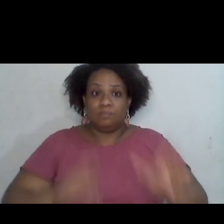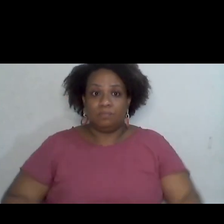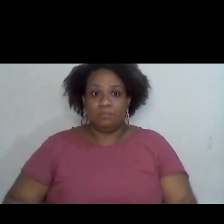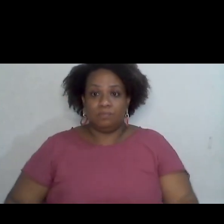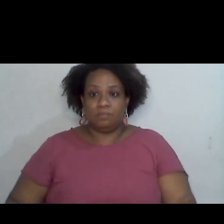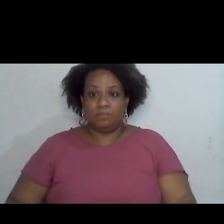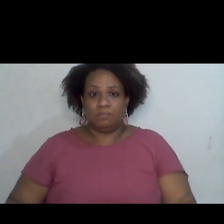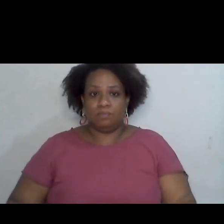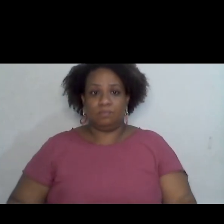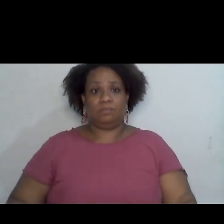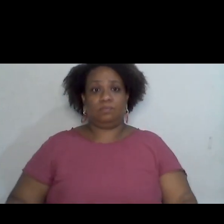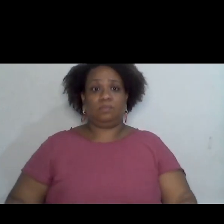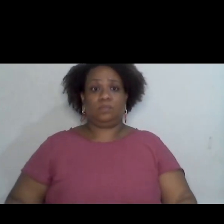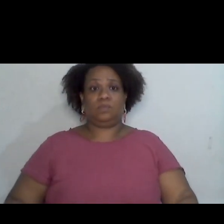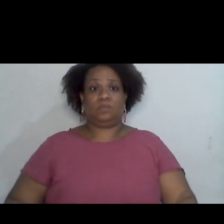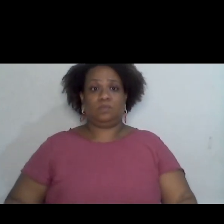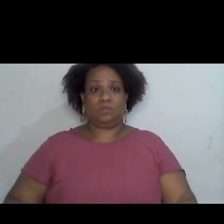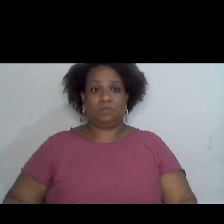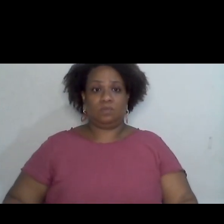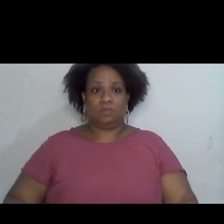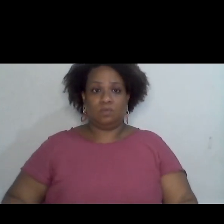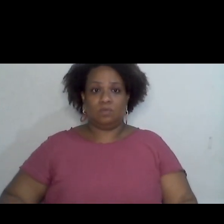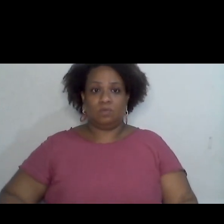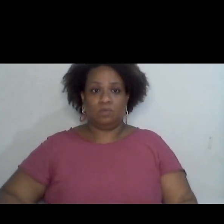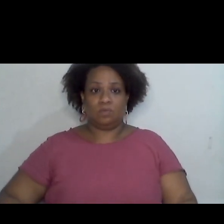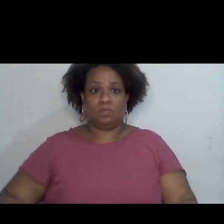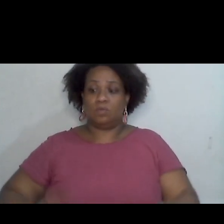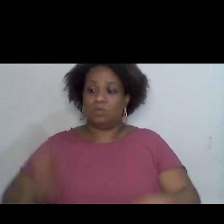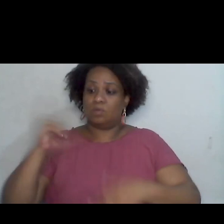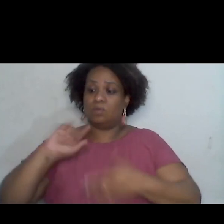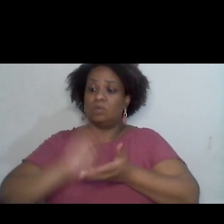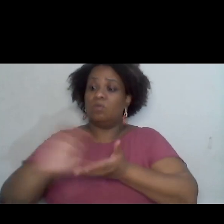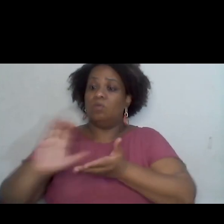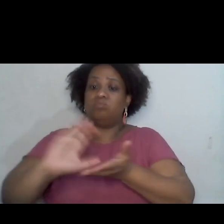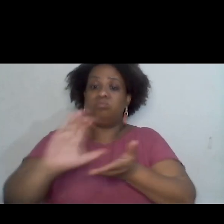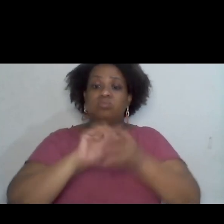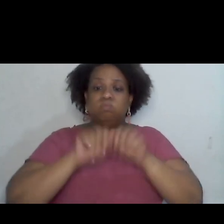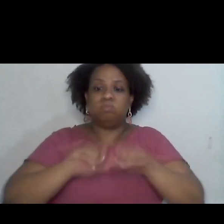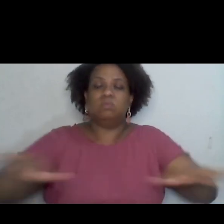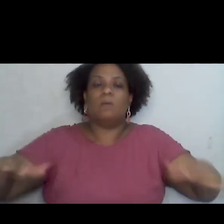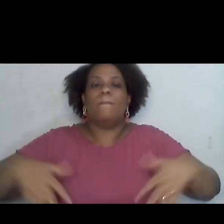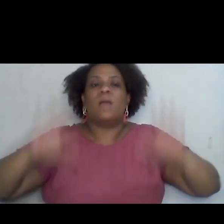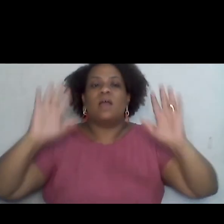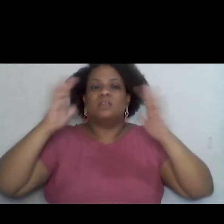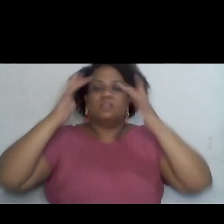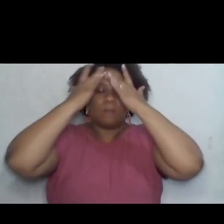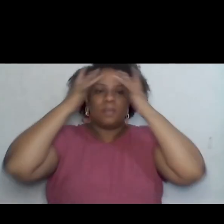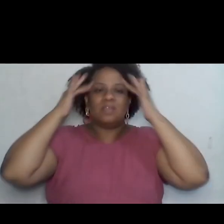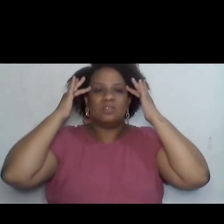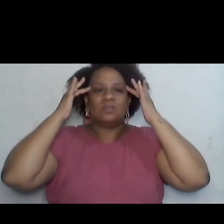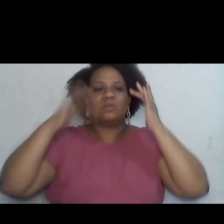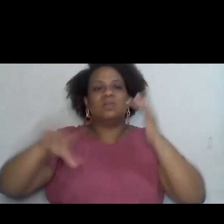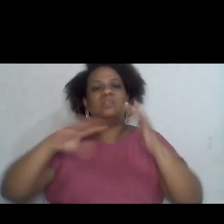democratizar e fazer o recurso chegar a mais pessoas, a mais manifestações, a mais